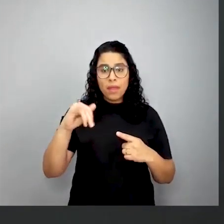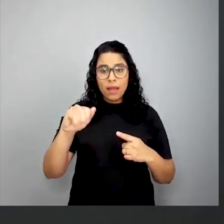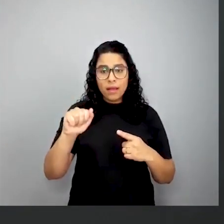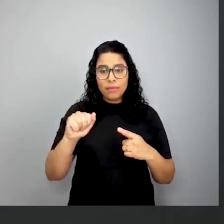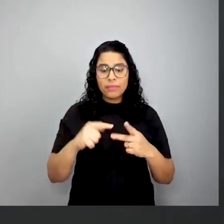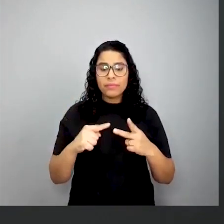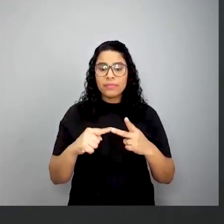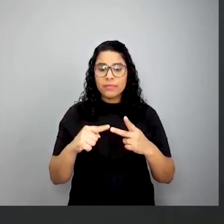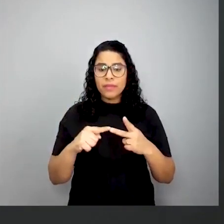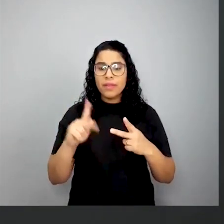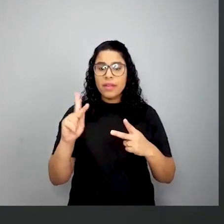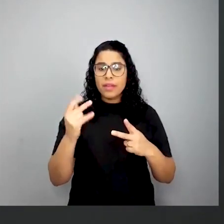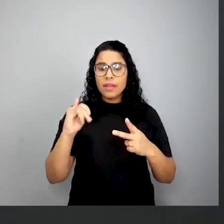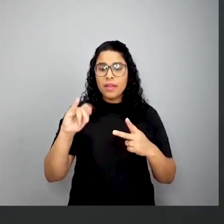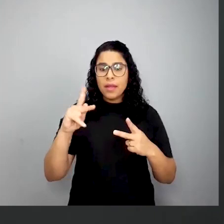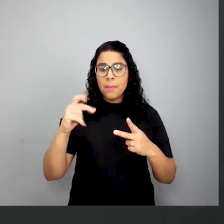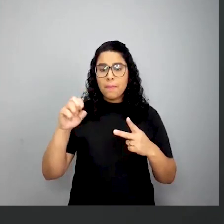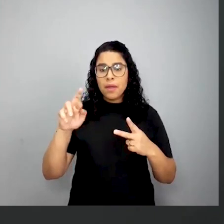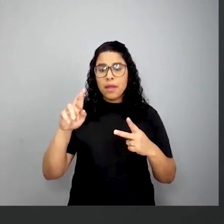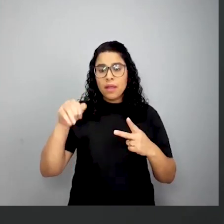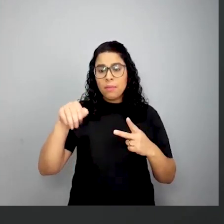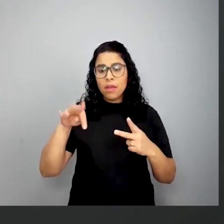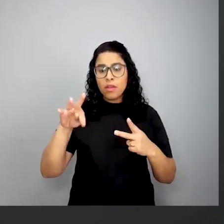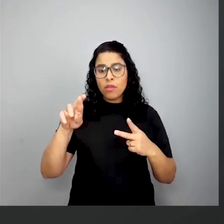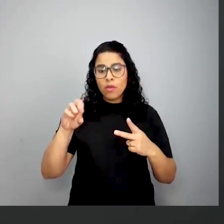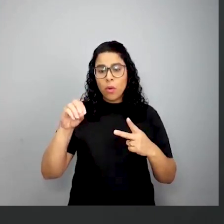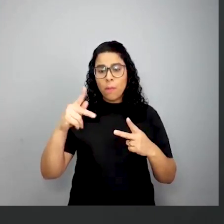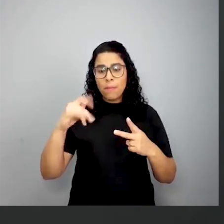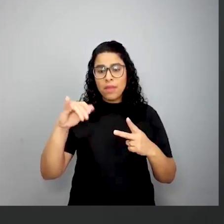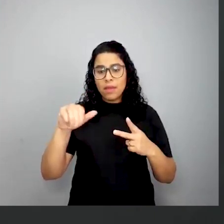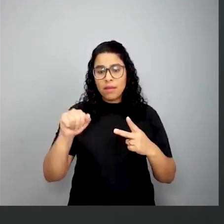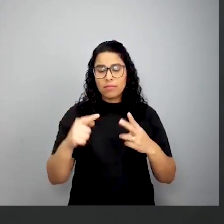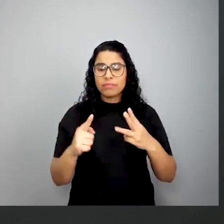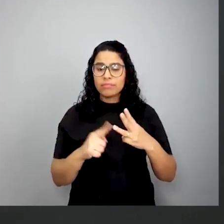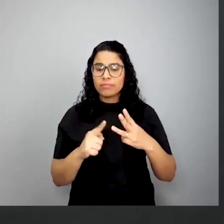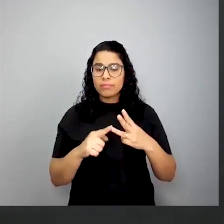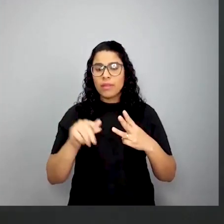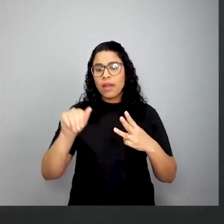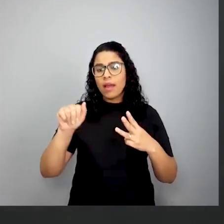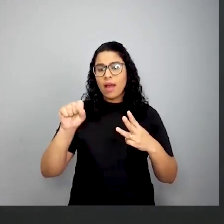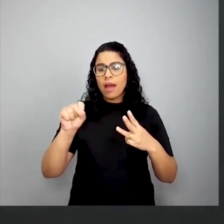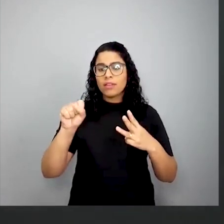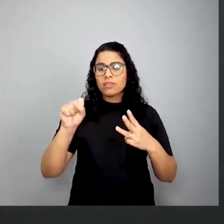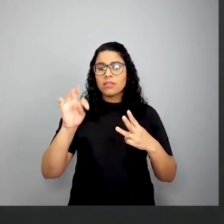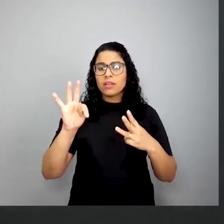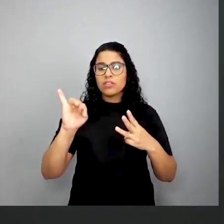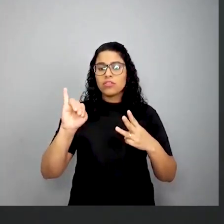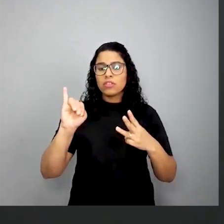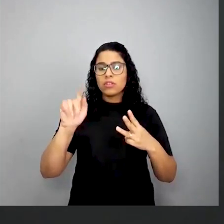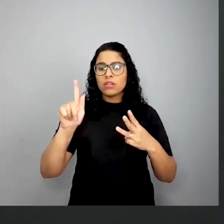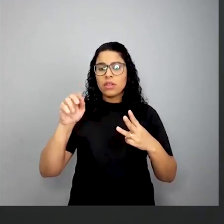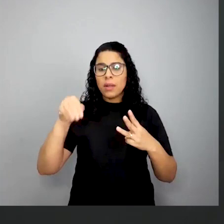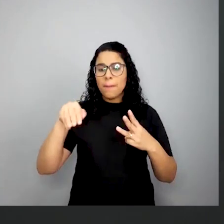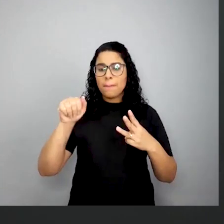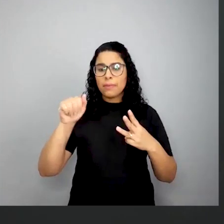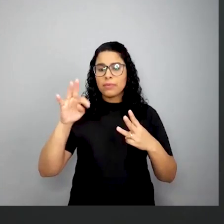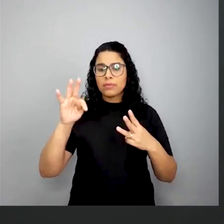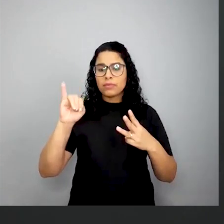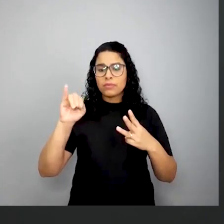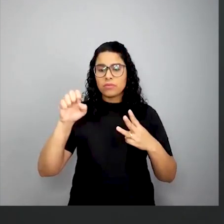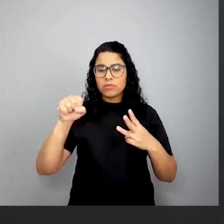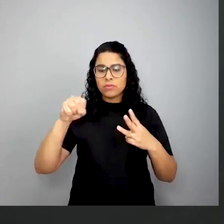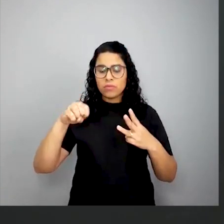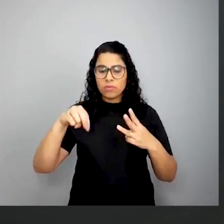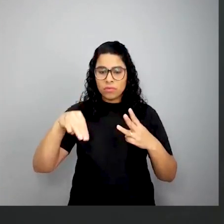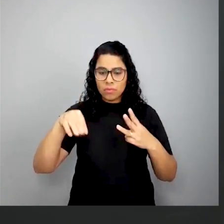a hipermetropia, o astigmatismo. Vou falar de mais um, que é a presbiopia. Vamos entender,